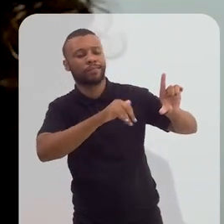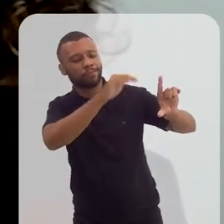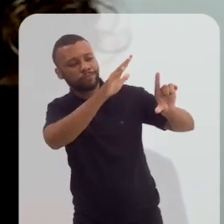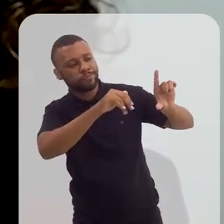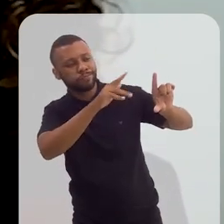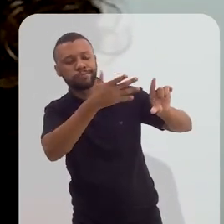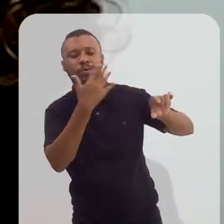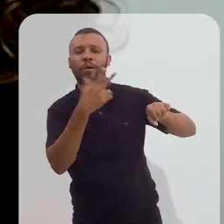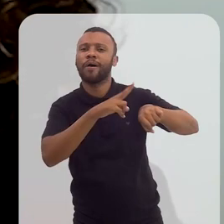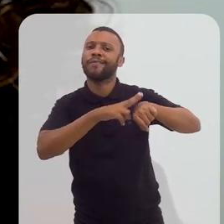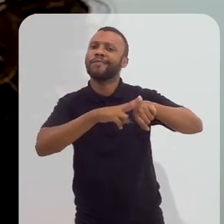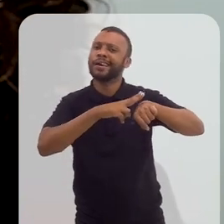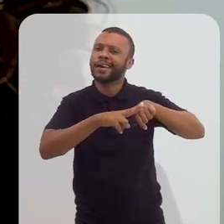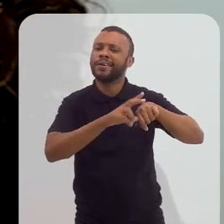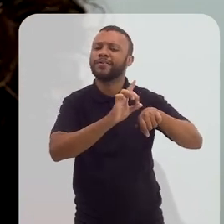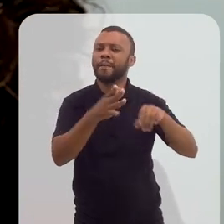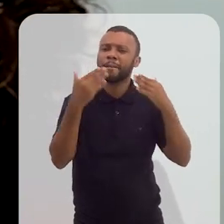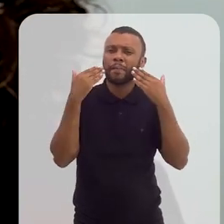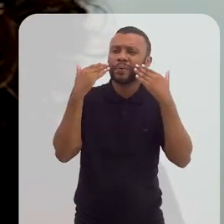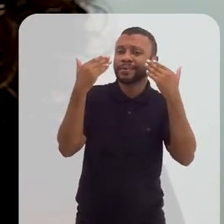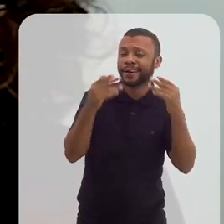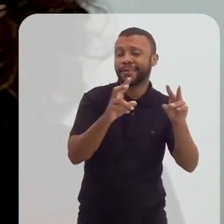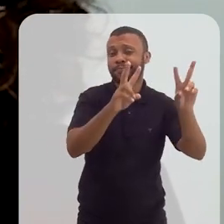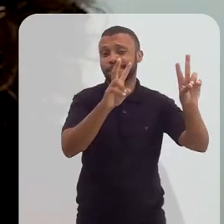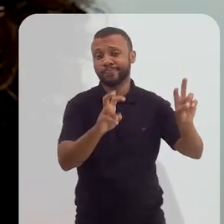não está de acordo e não está seguindo todas as normas.